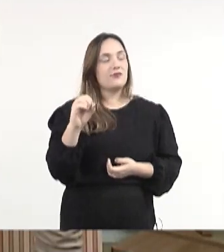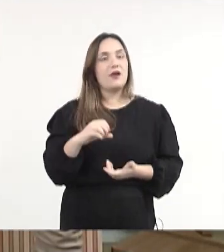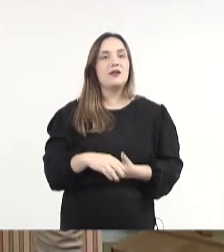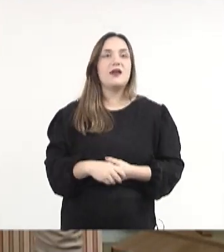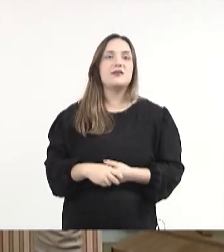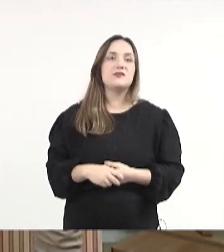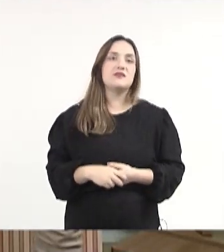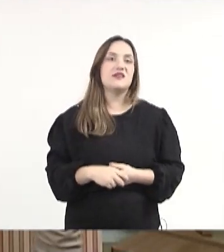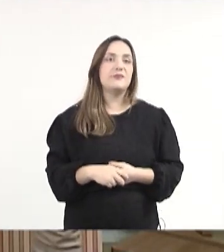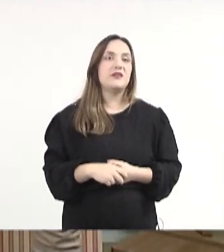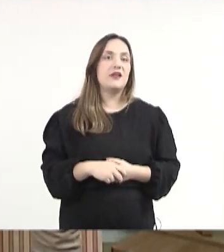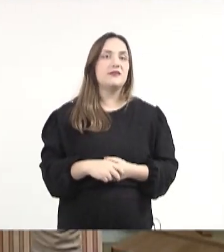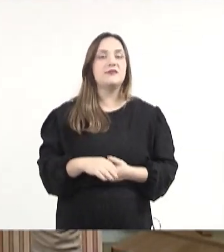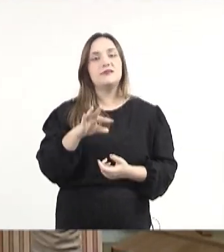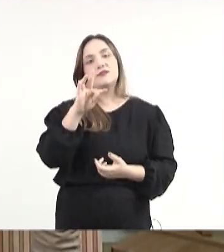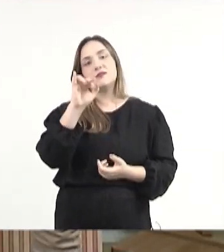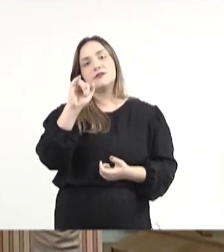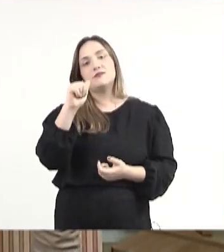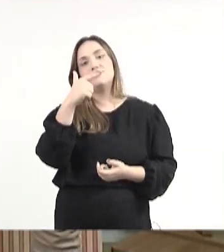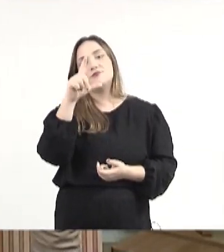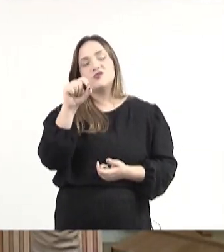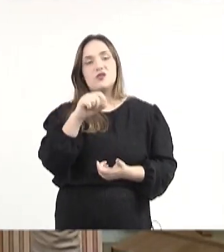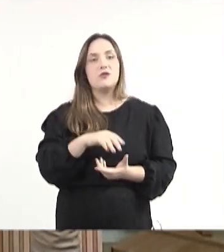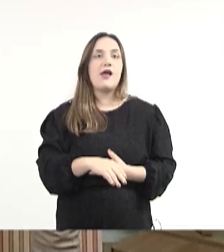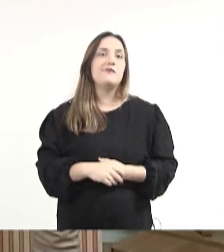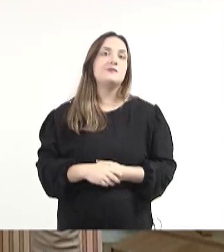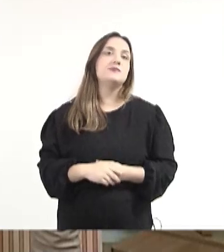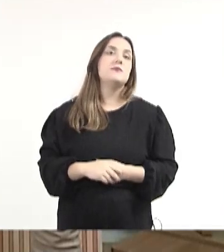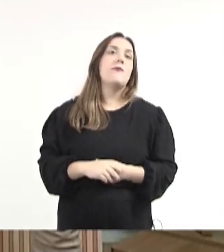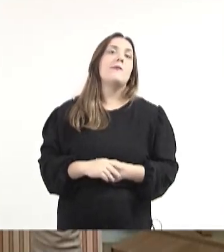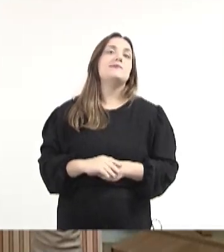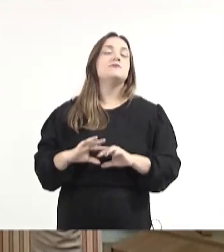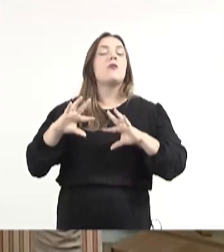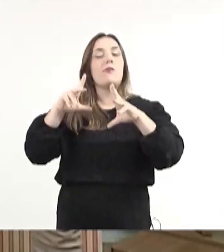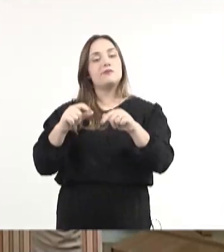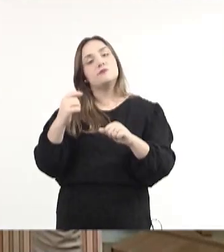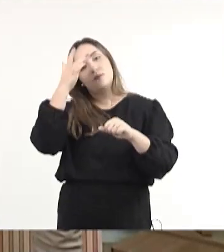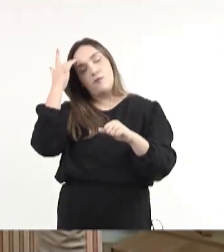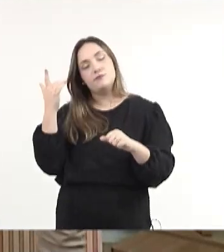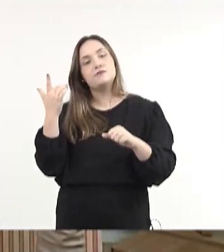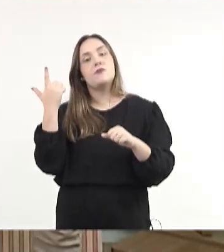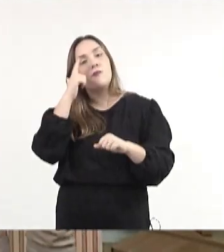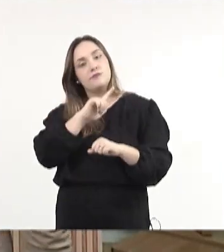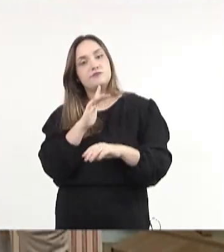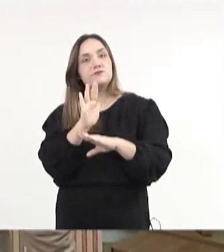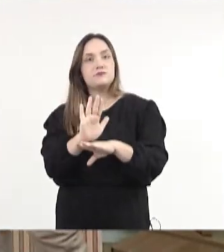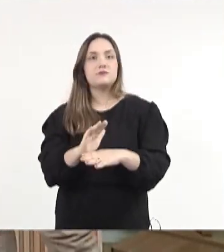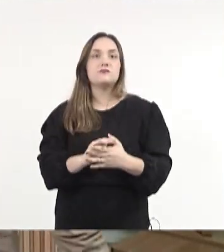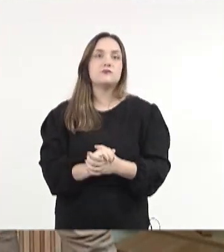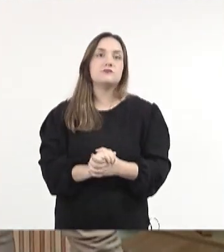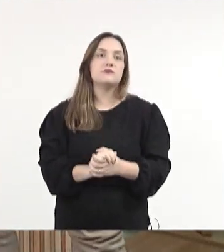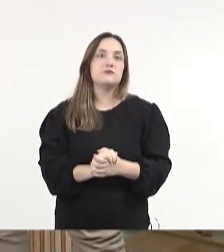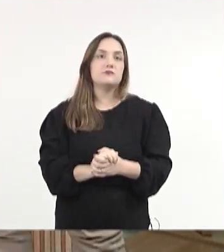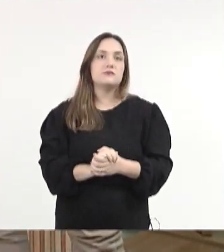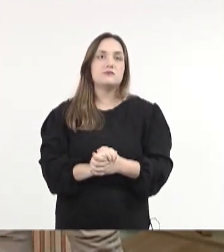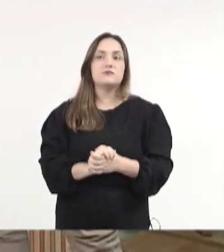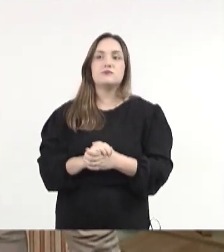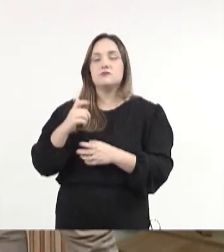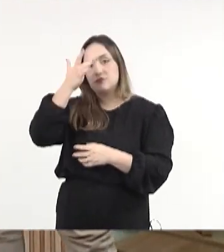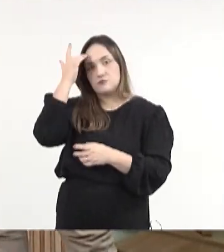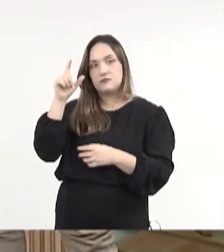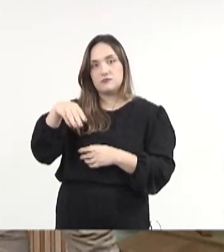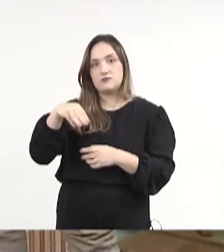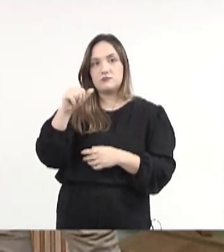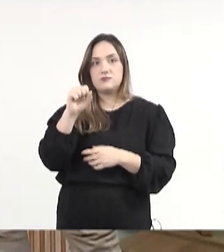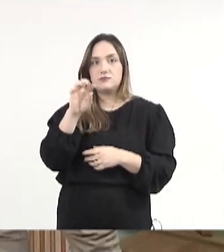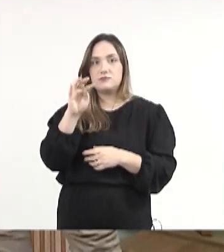Tião, pelo Osmar, em nome do Tião, agradecer todo o empenho de todo mundo que a gente conseguia levar. Também agradecer ao pessoal que fica ali no Master,